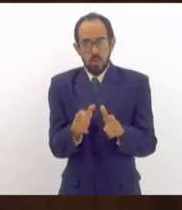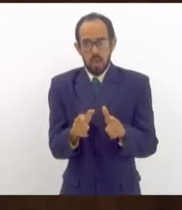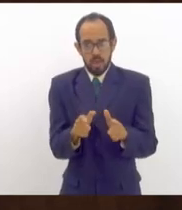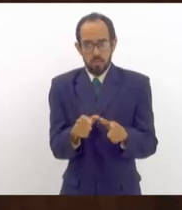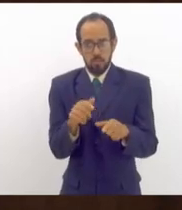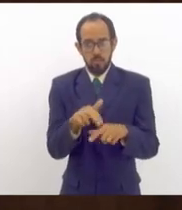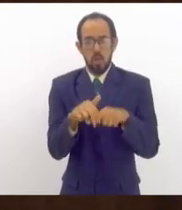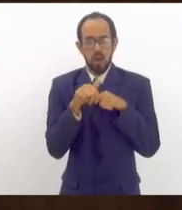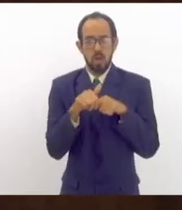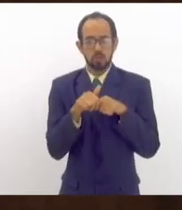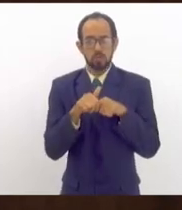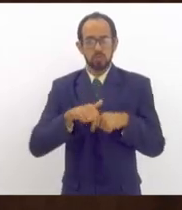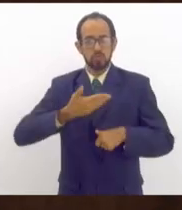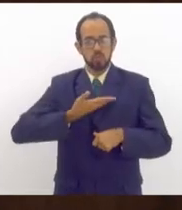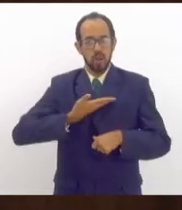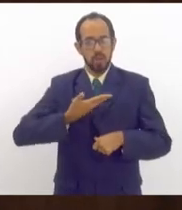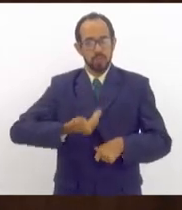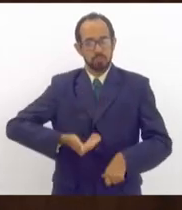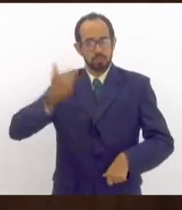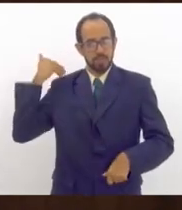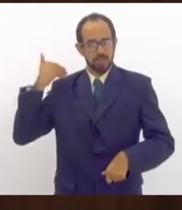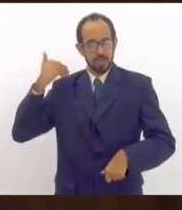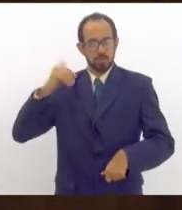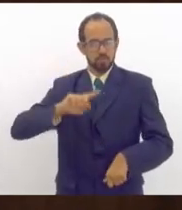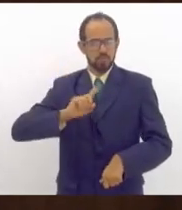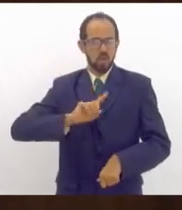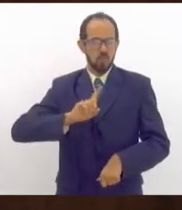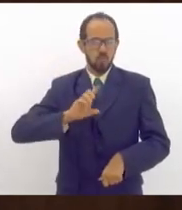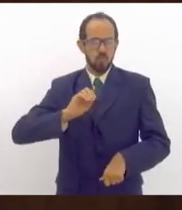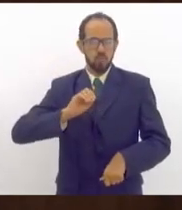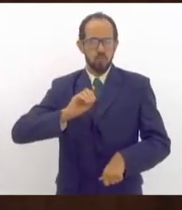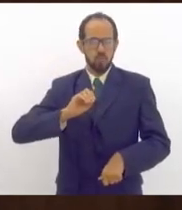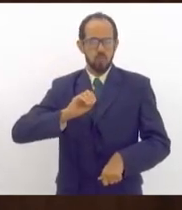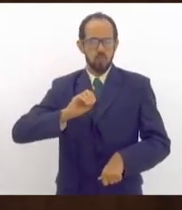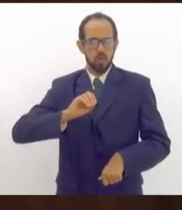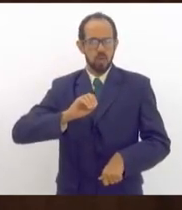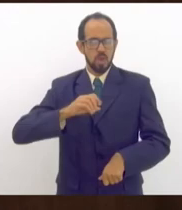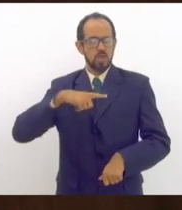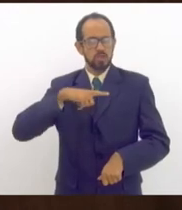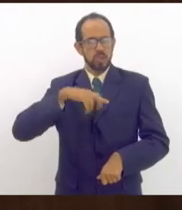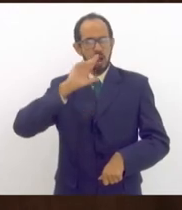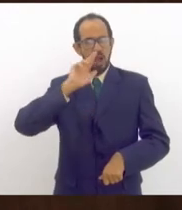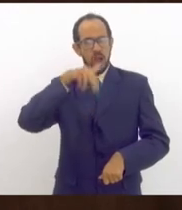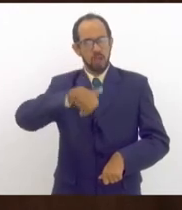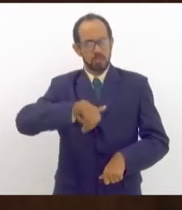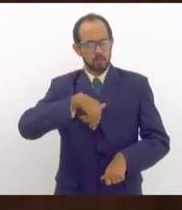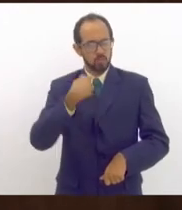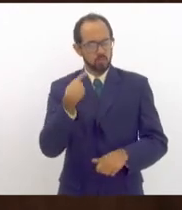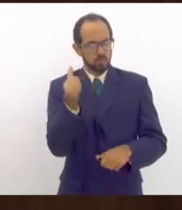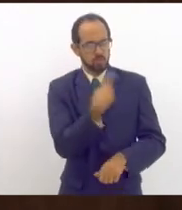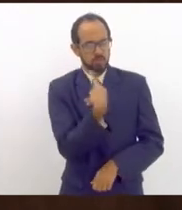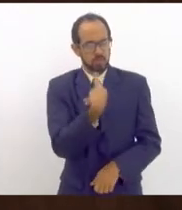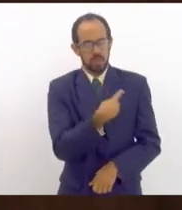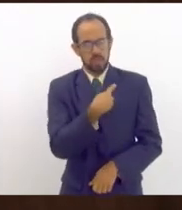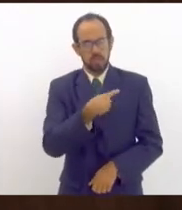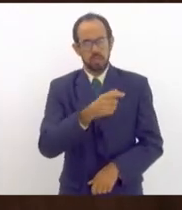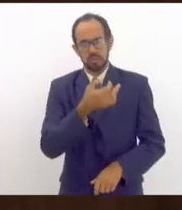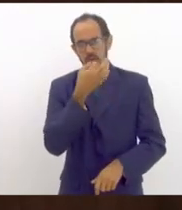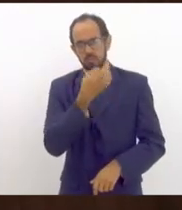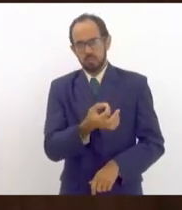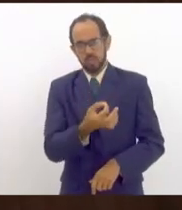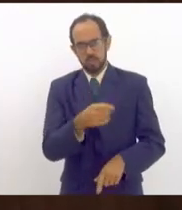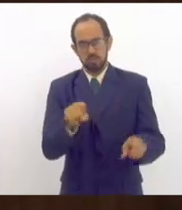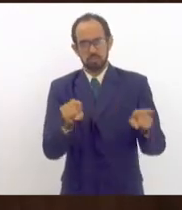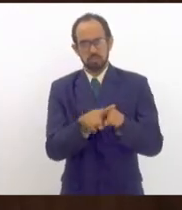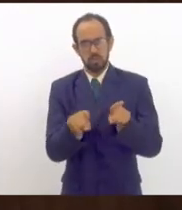colegas que aqui nos antecederam os colegas tão cheio de razão dentro da sua razão da sua Ótica e da